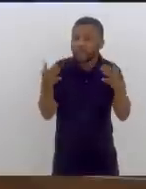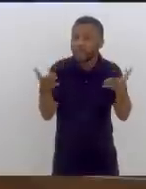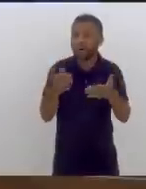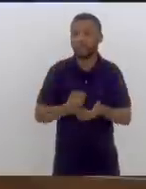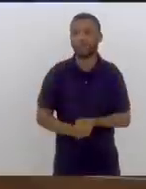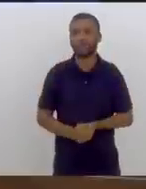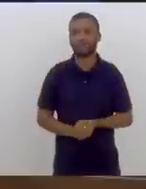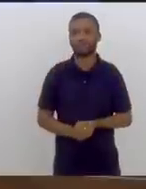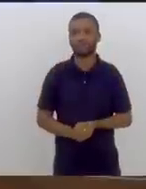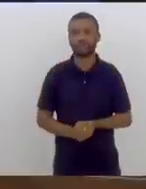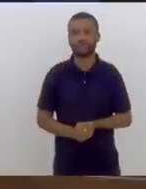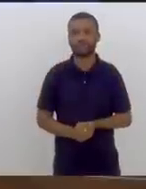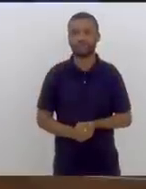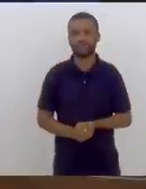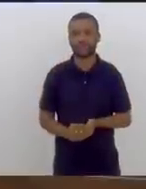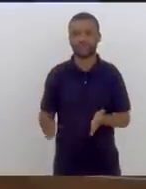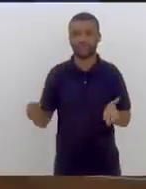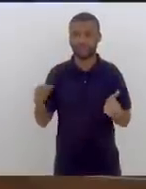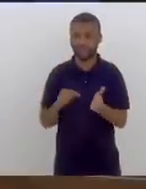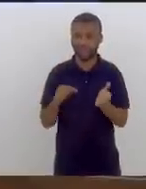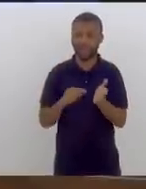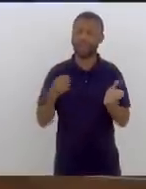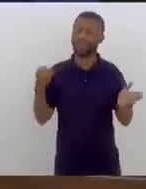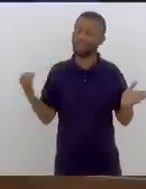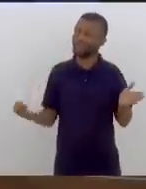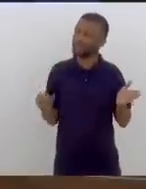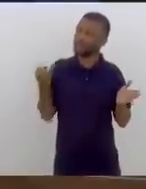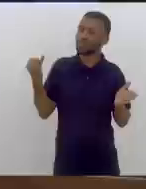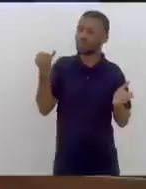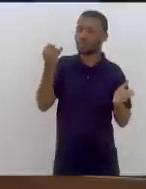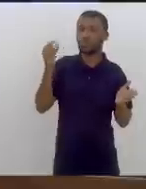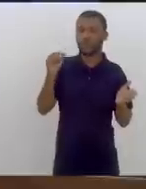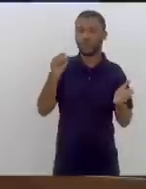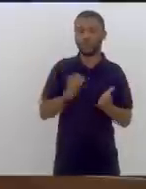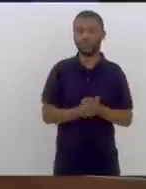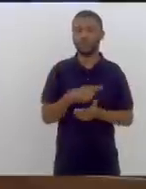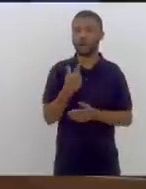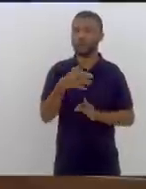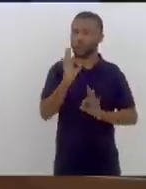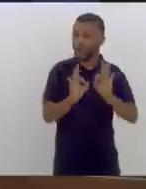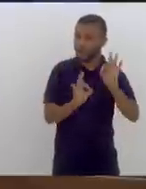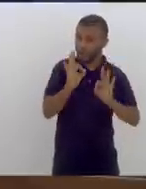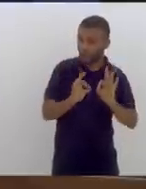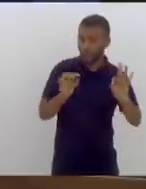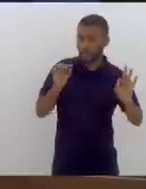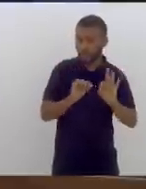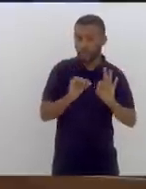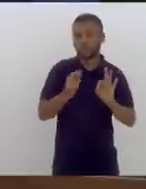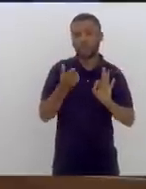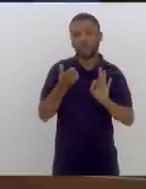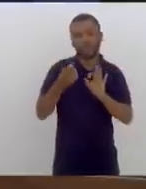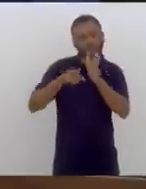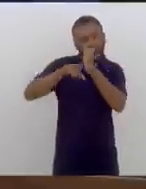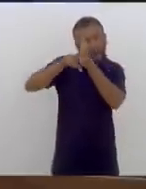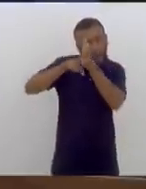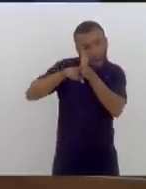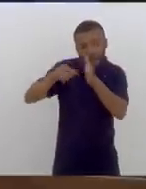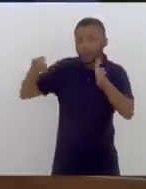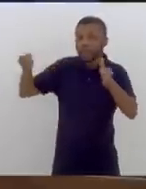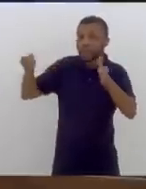ser imprescindível a realização de necessária novel investigação